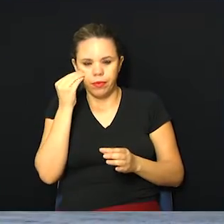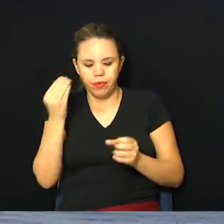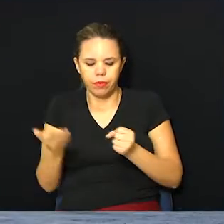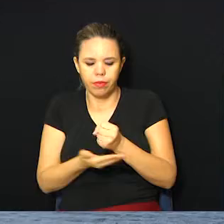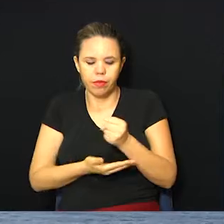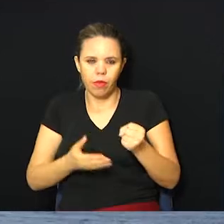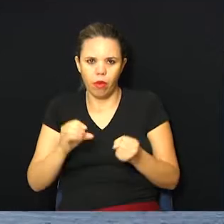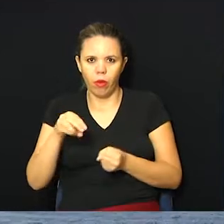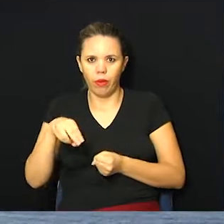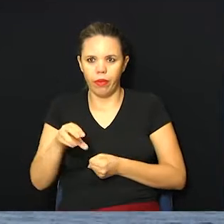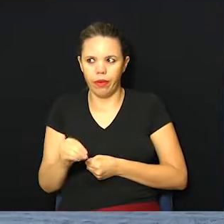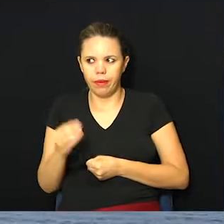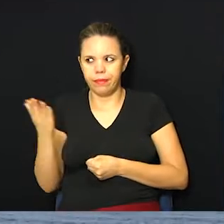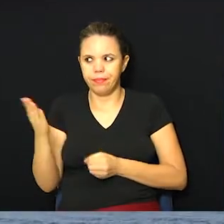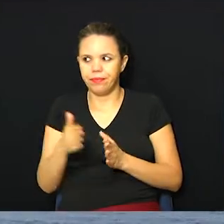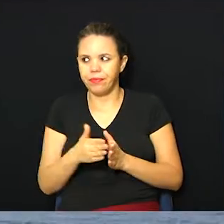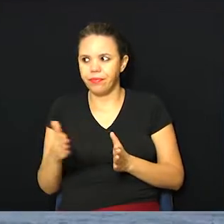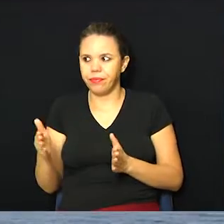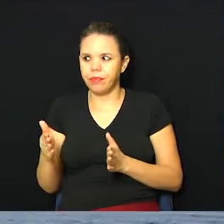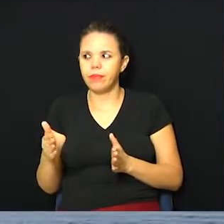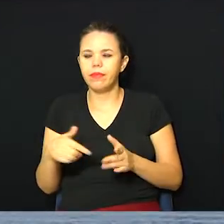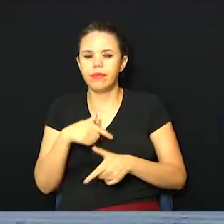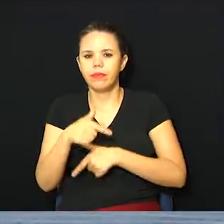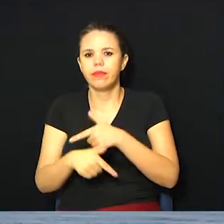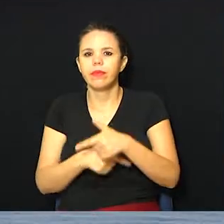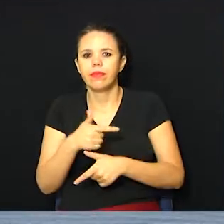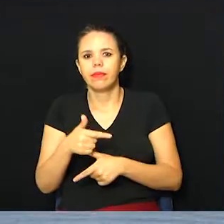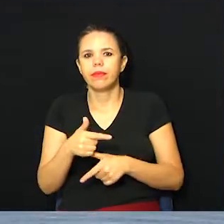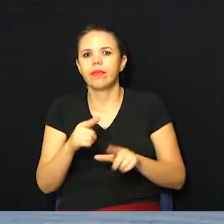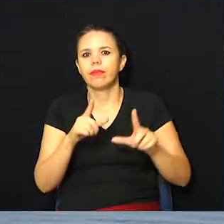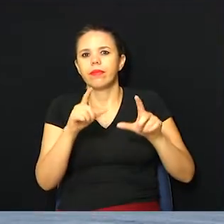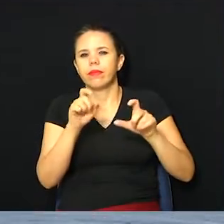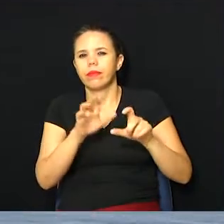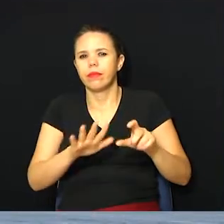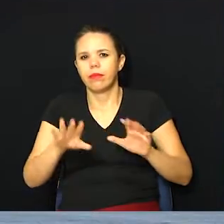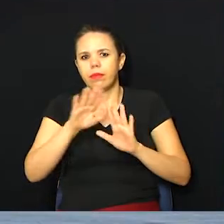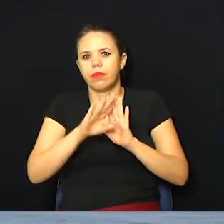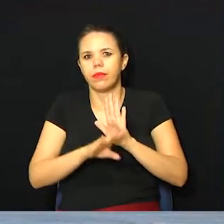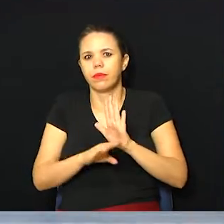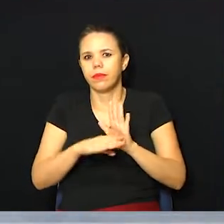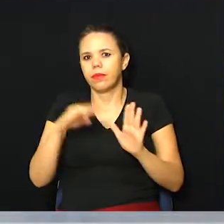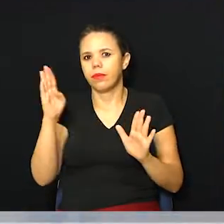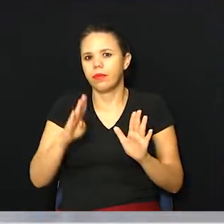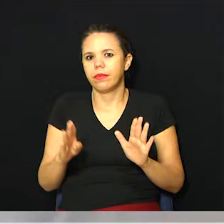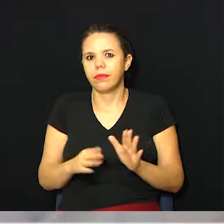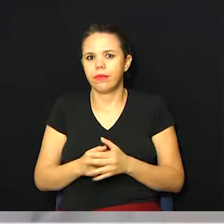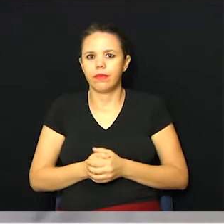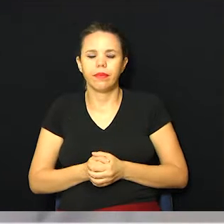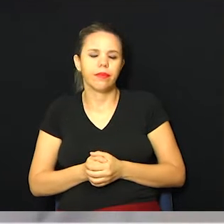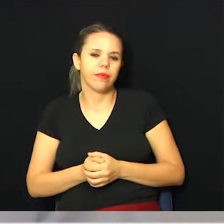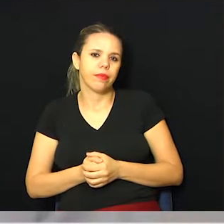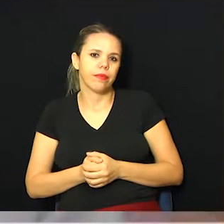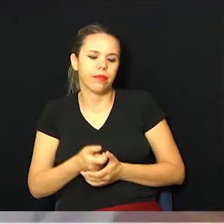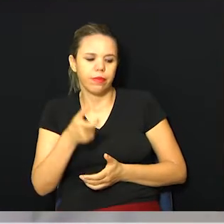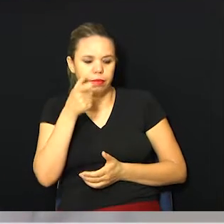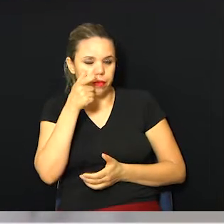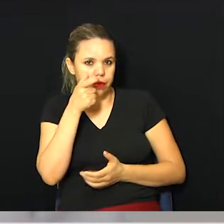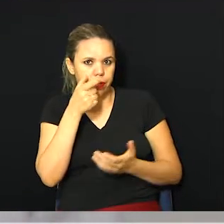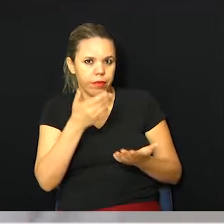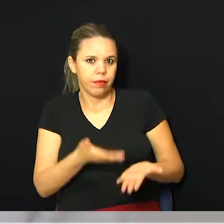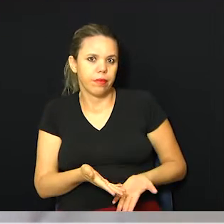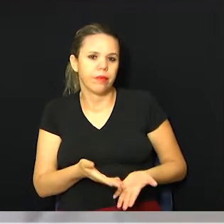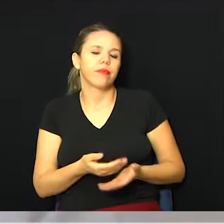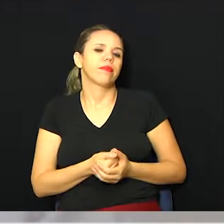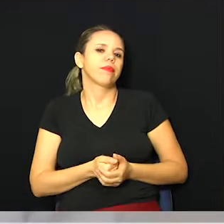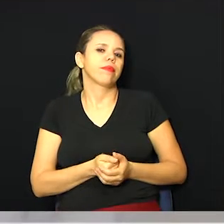Austral, durante essas expedições oceanográficas no âmbito do Programa Antártico Brasileiro, nós optamos por olhar para